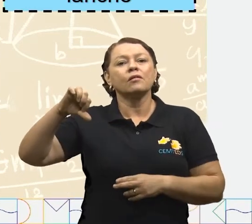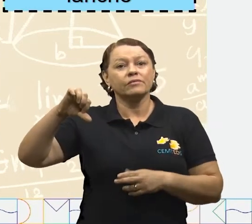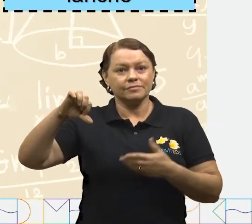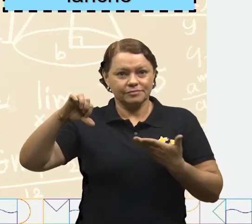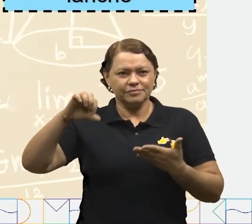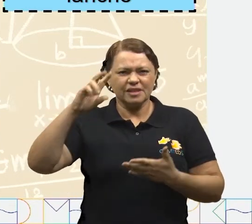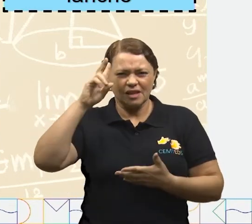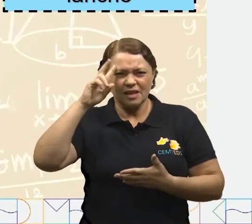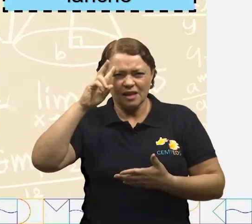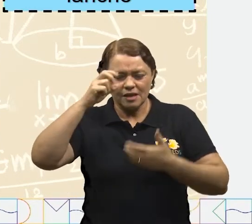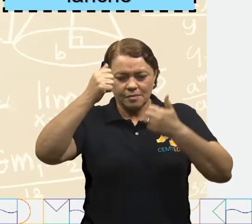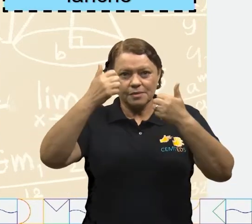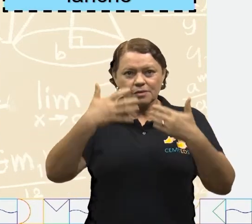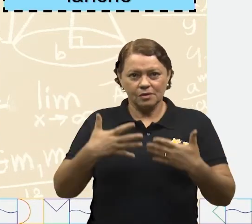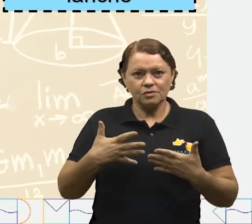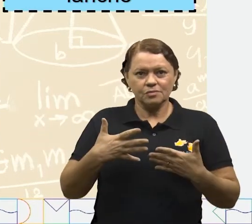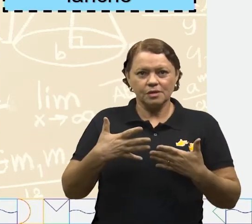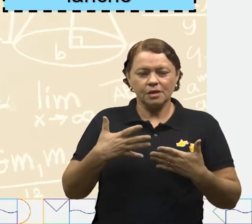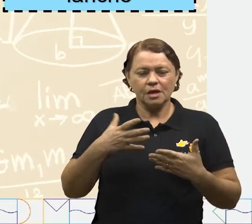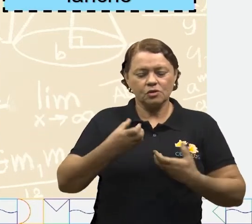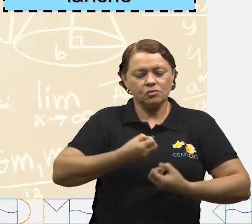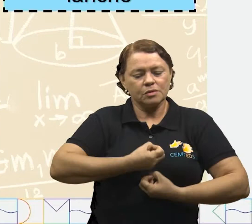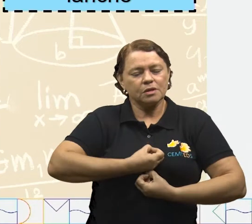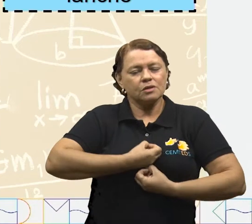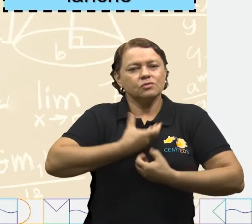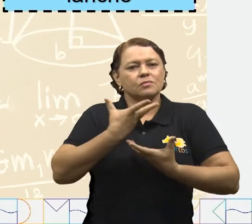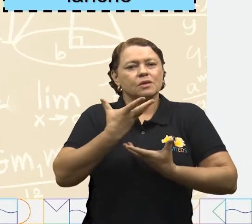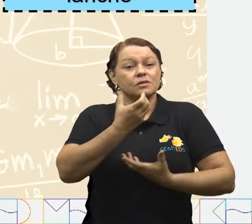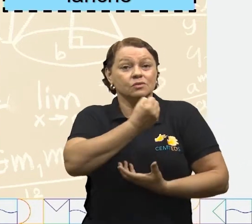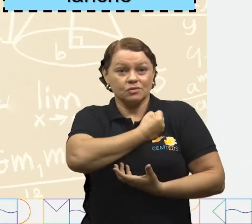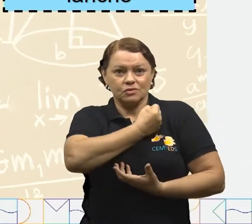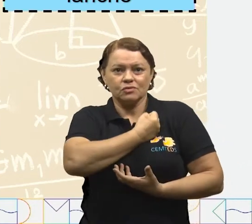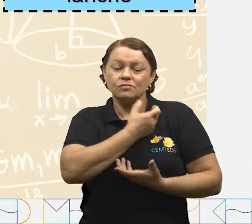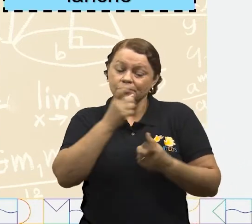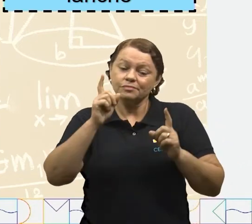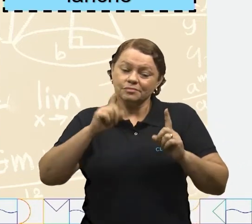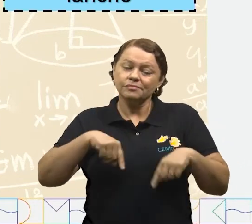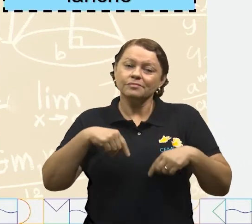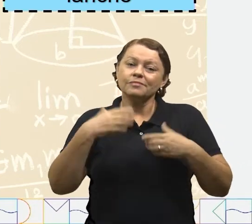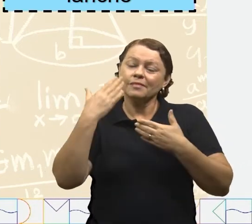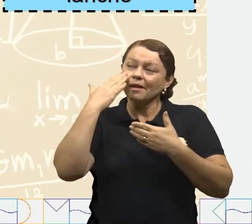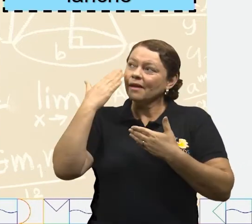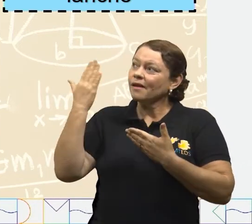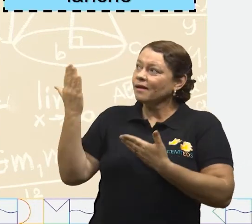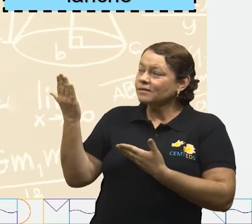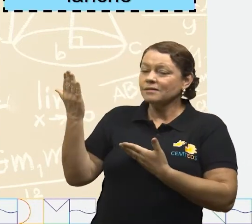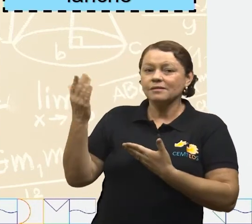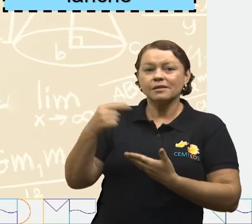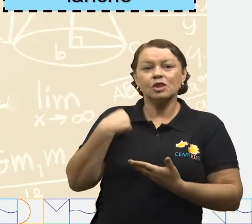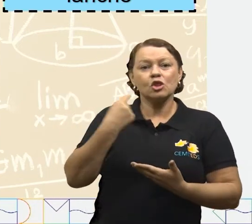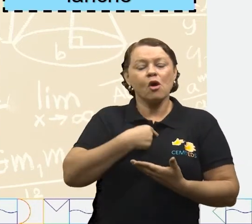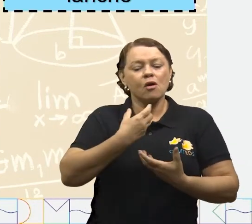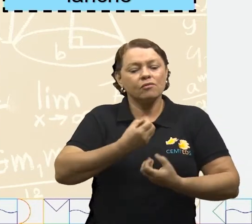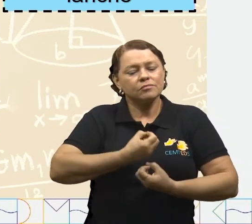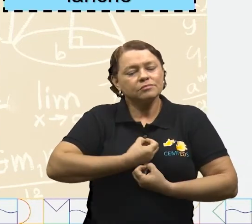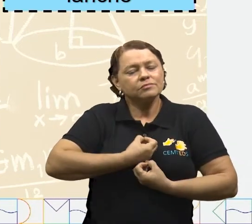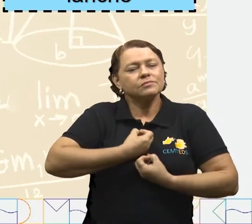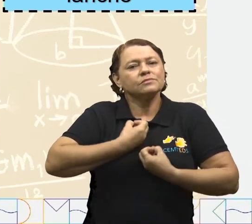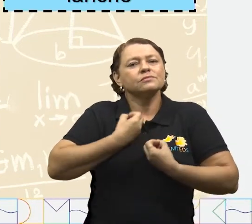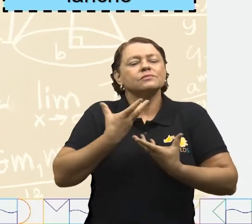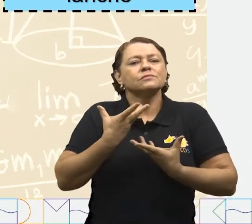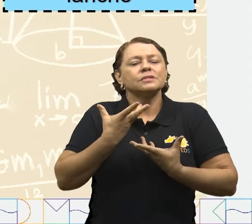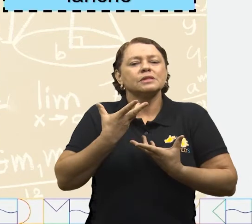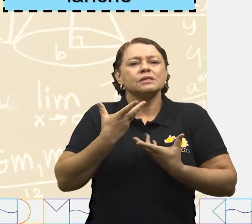lembra do que falamos sobre expressões numéricas É assim nós vamos este precisar falar